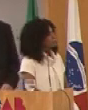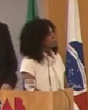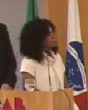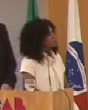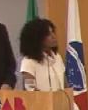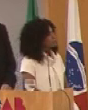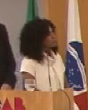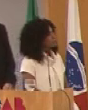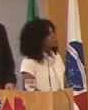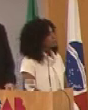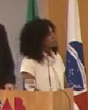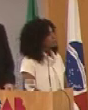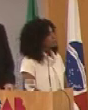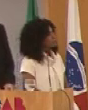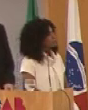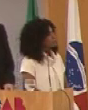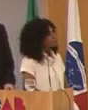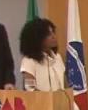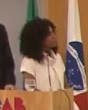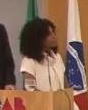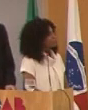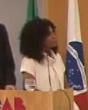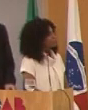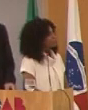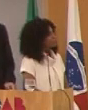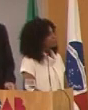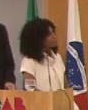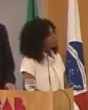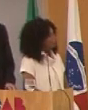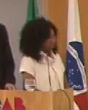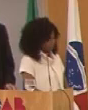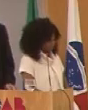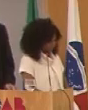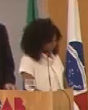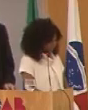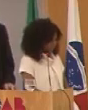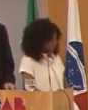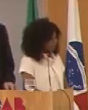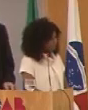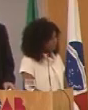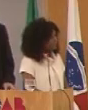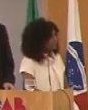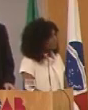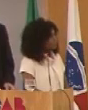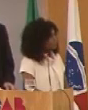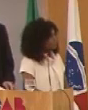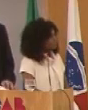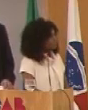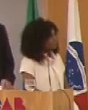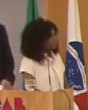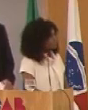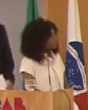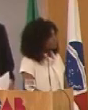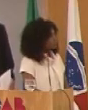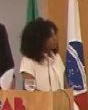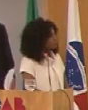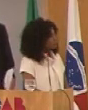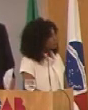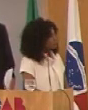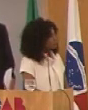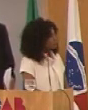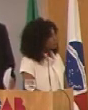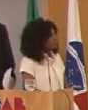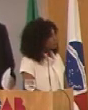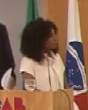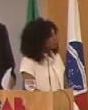presidiários sobreviventes empunharam um exemplar desse livreto. Essa publicação, que contribuiu para difundir os direitos